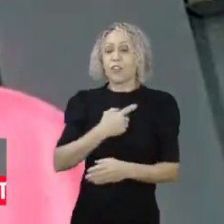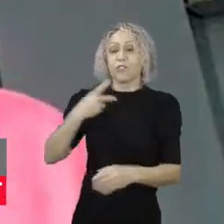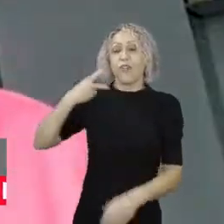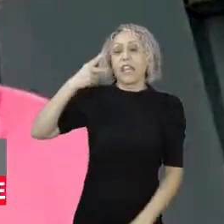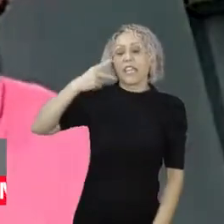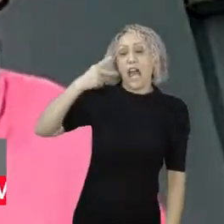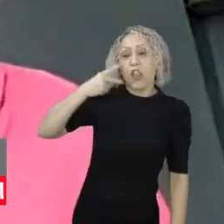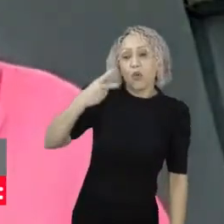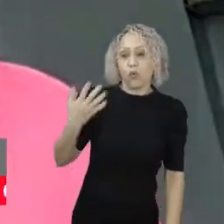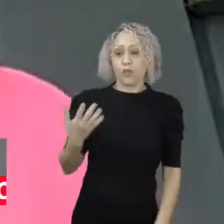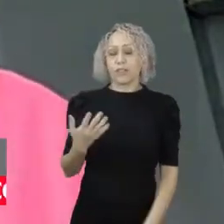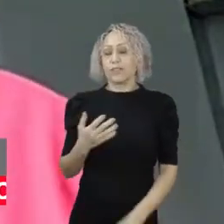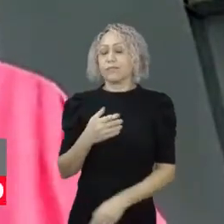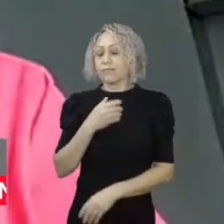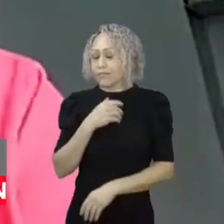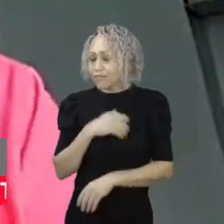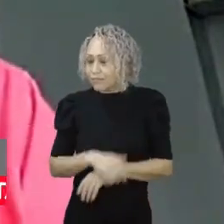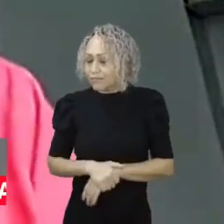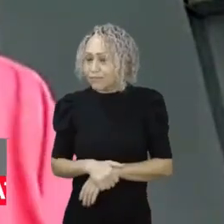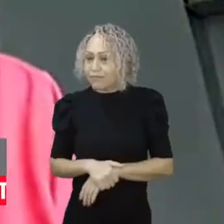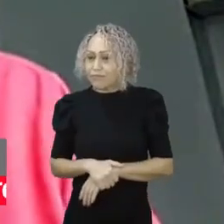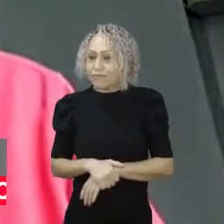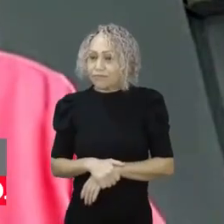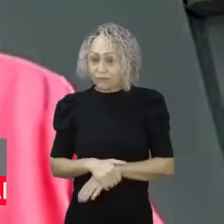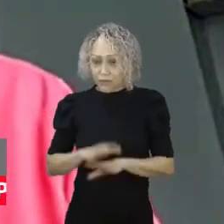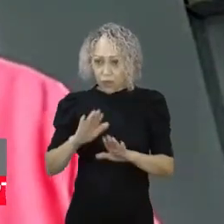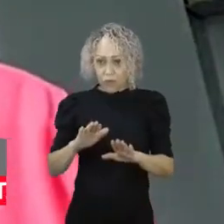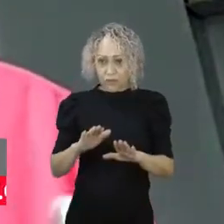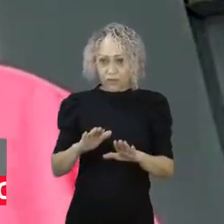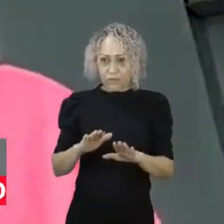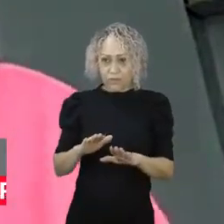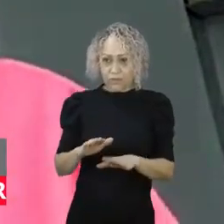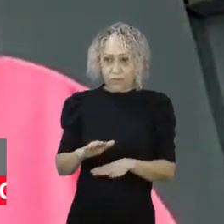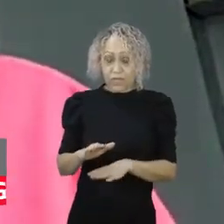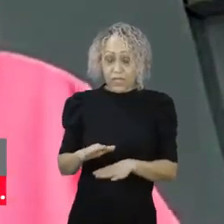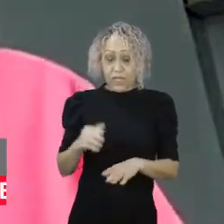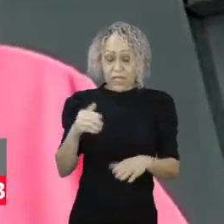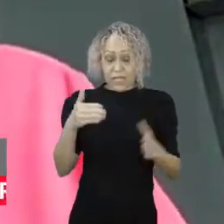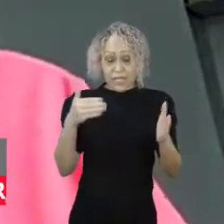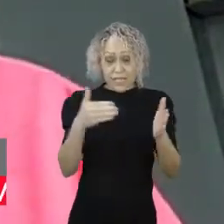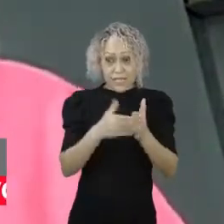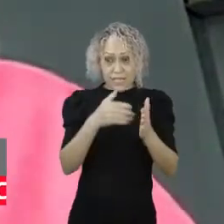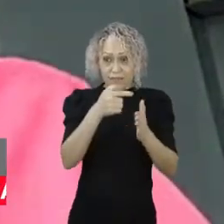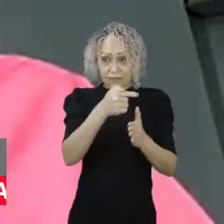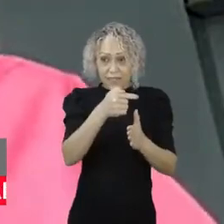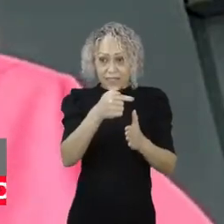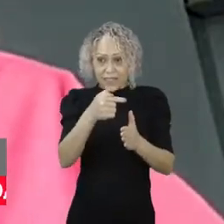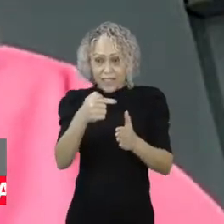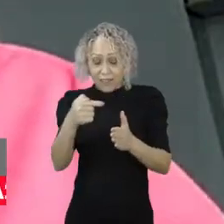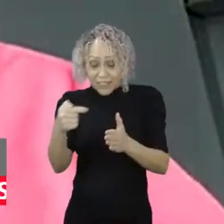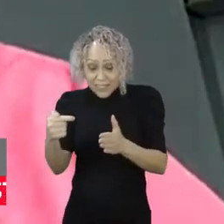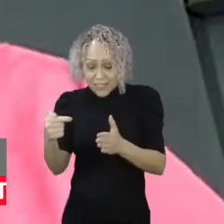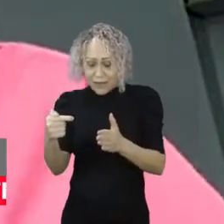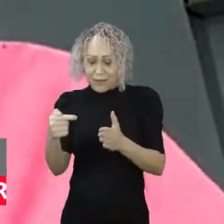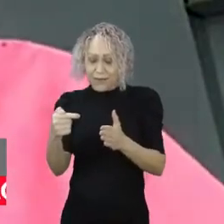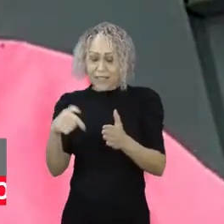dizendo dessa ideia de um final de semana. É um final de semana que a